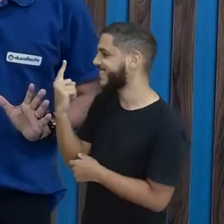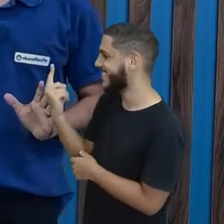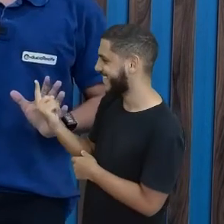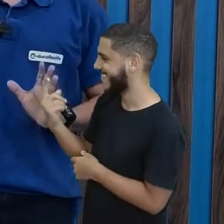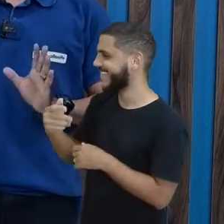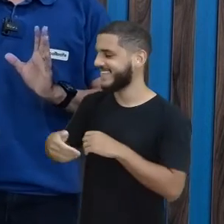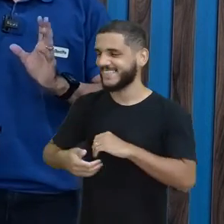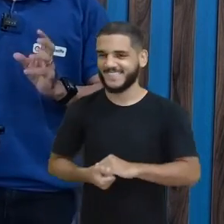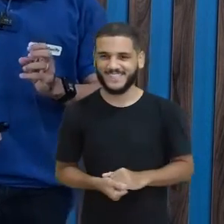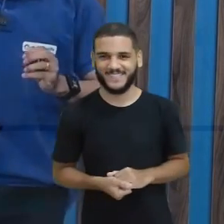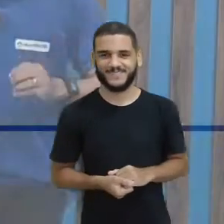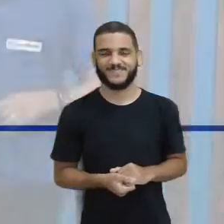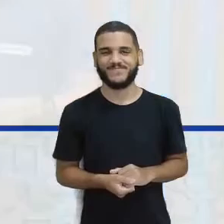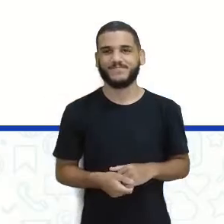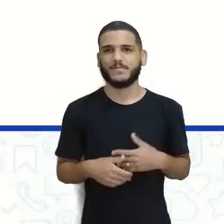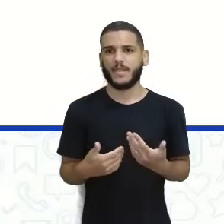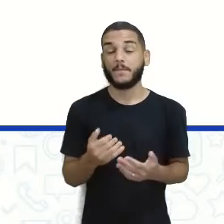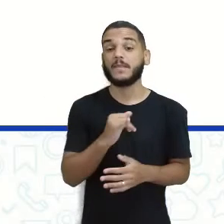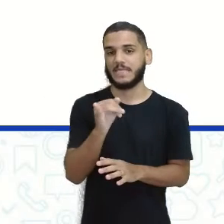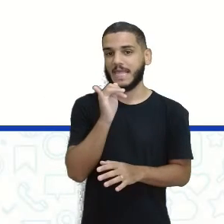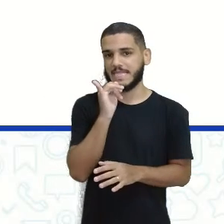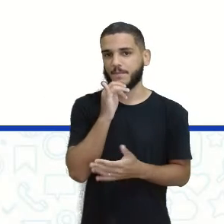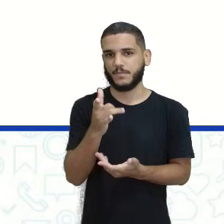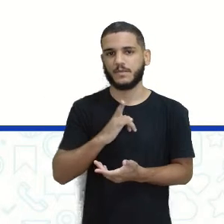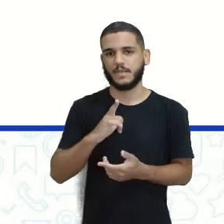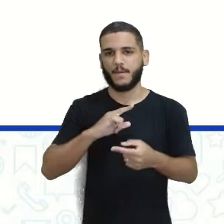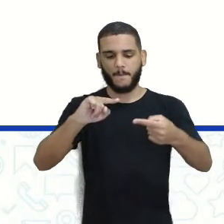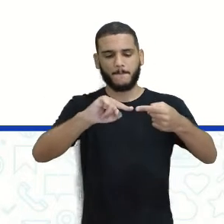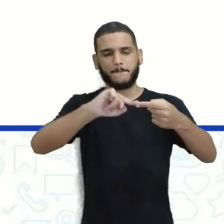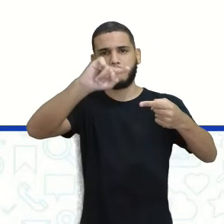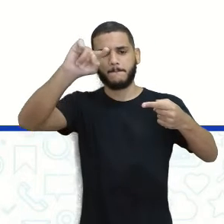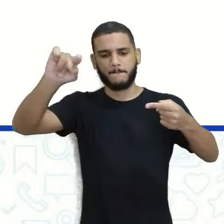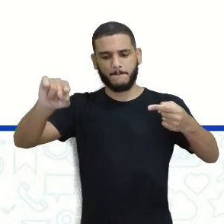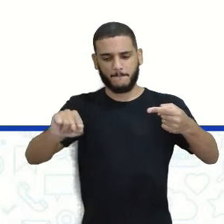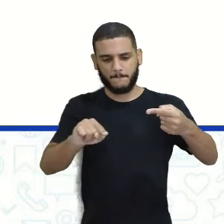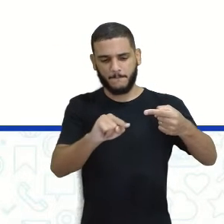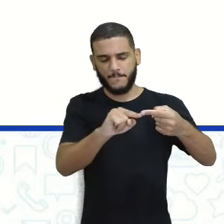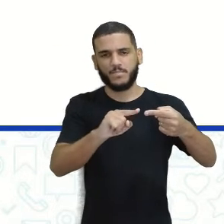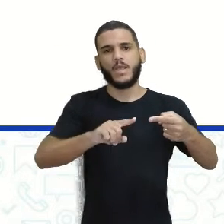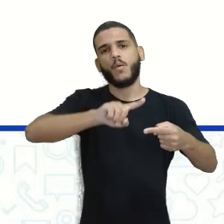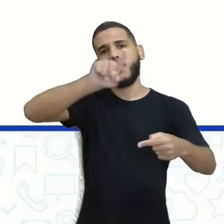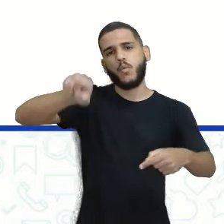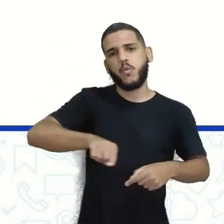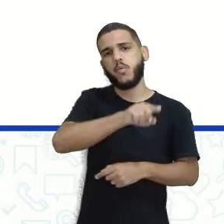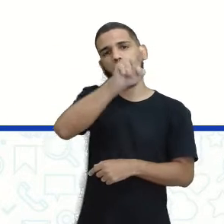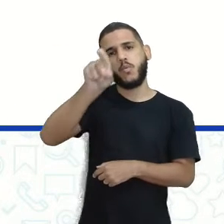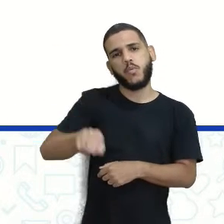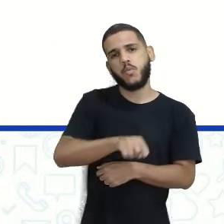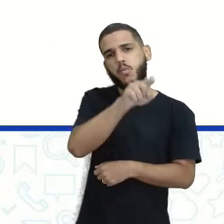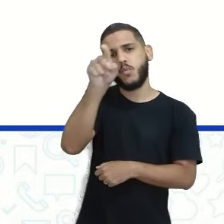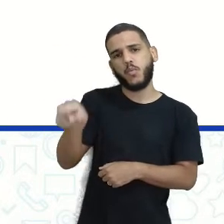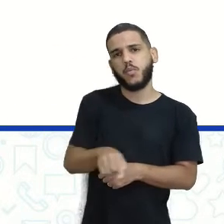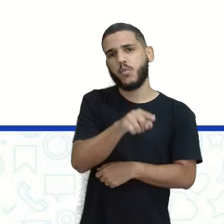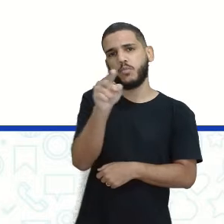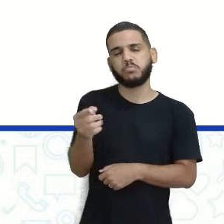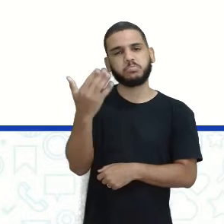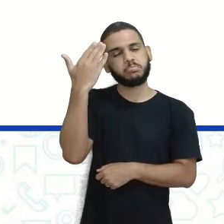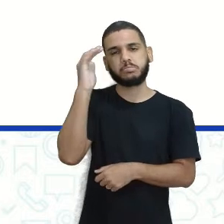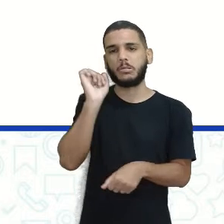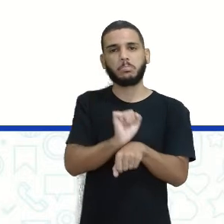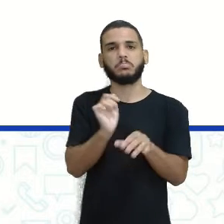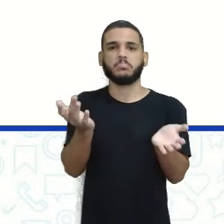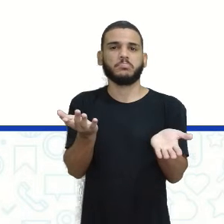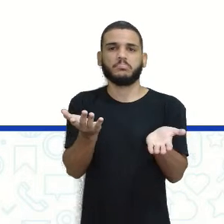Vamos embora. Ó, se pegar uma roleta aí, ó, tá girando, gira, e aí a gente não sabe onde vai parar.